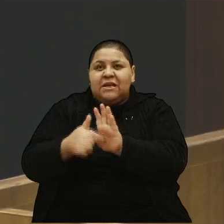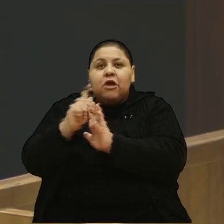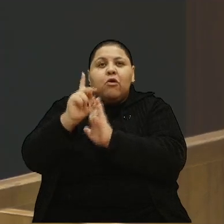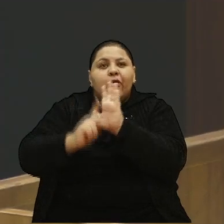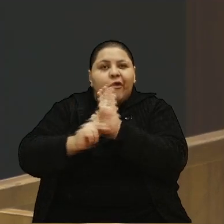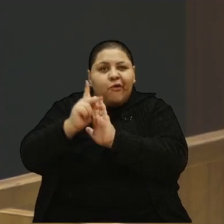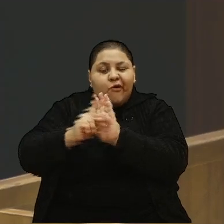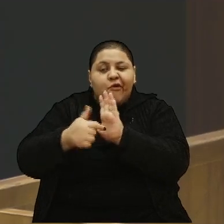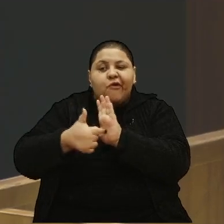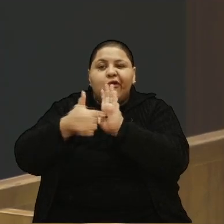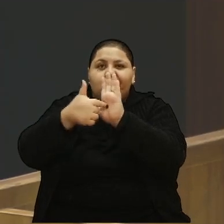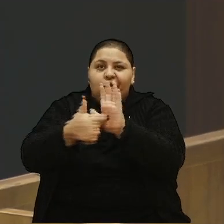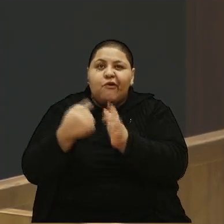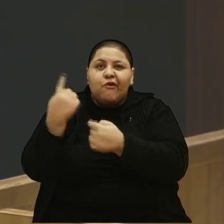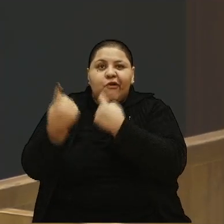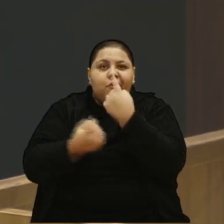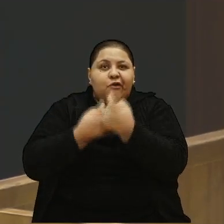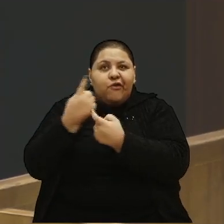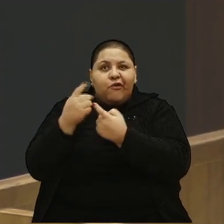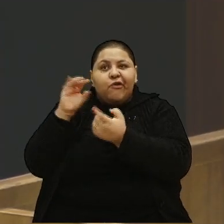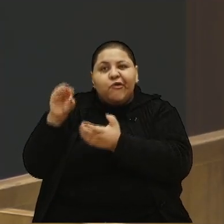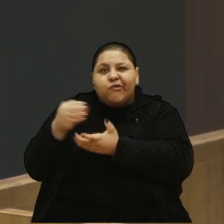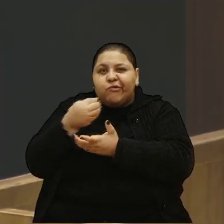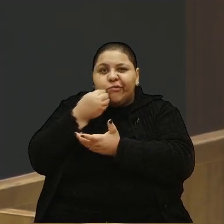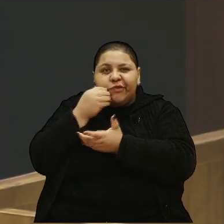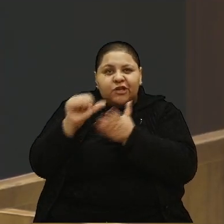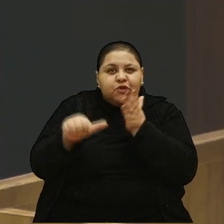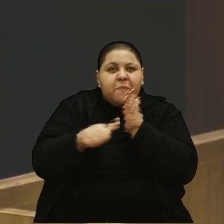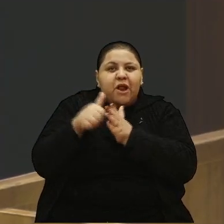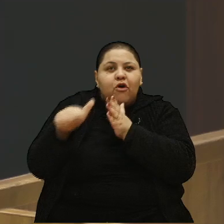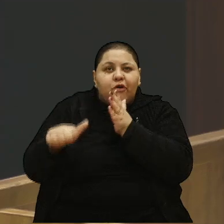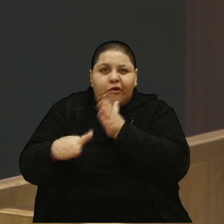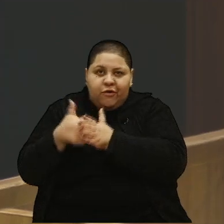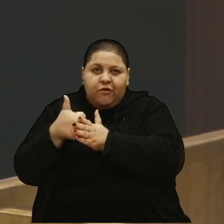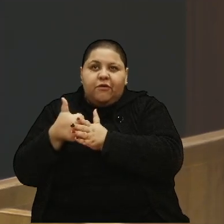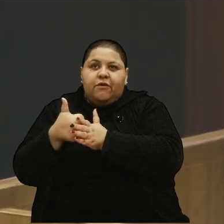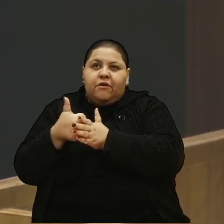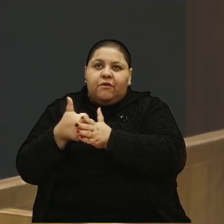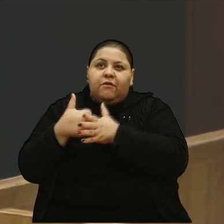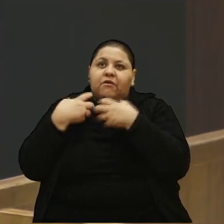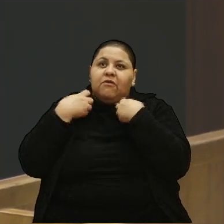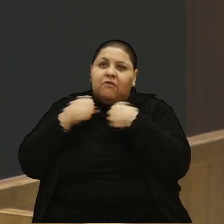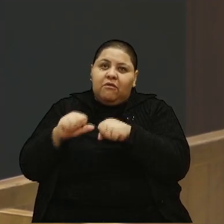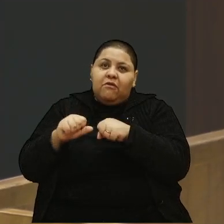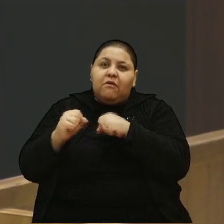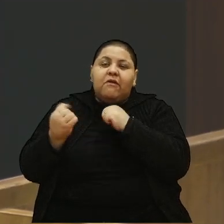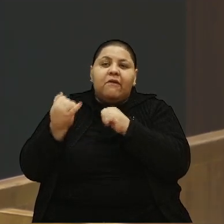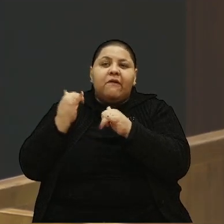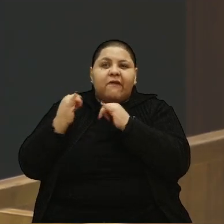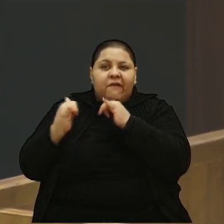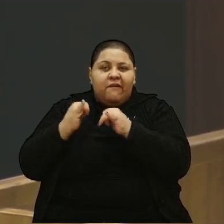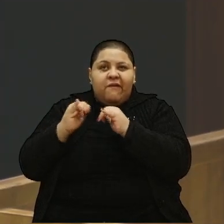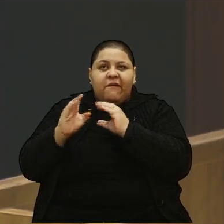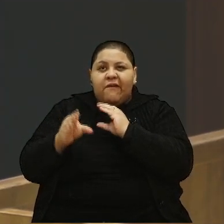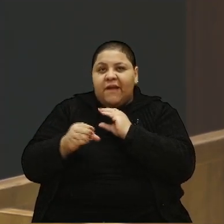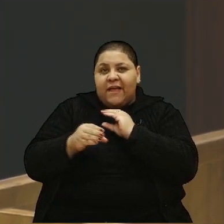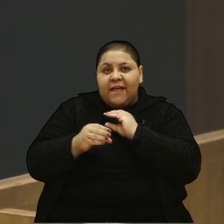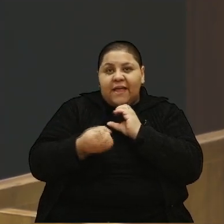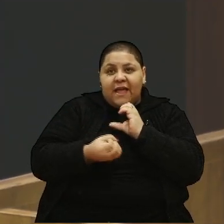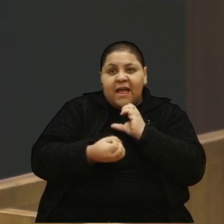Vou apresentar algumas oportunidades de melhoria. Caberá à Secretaria de Trânsito implementar ou